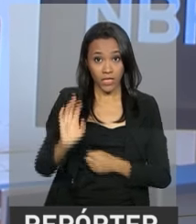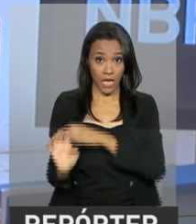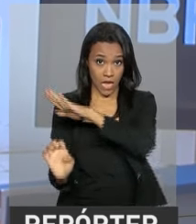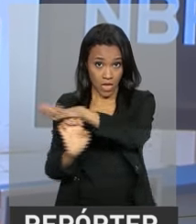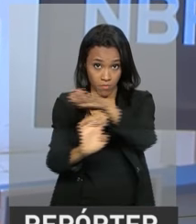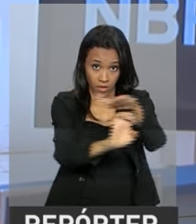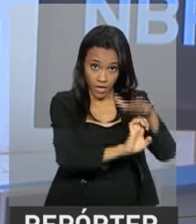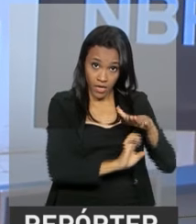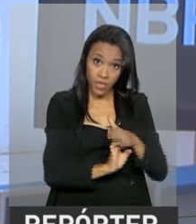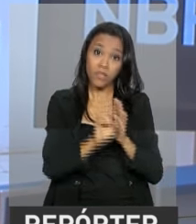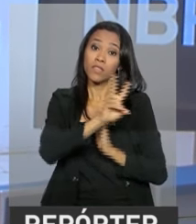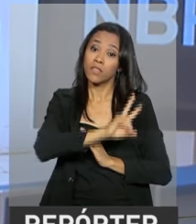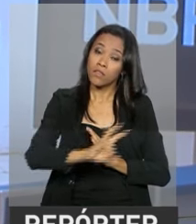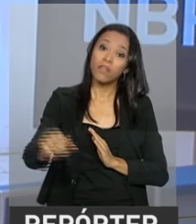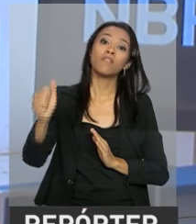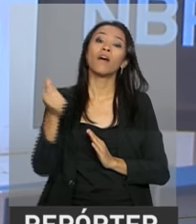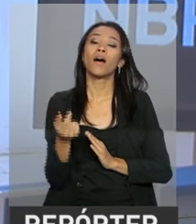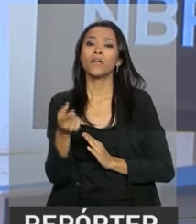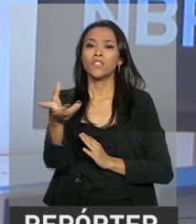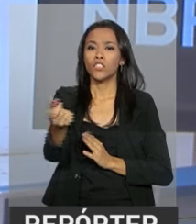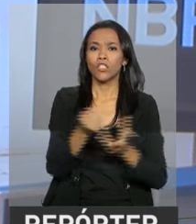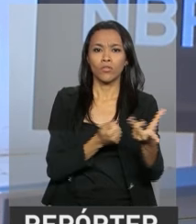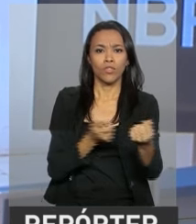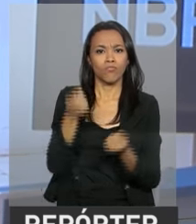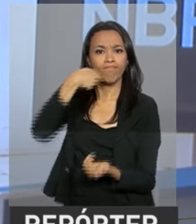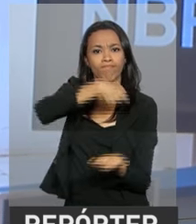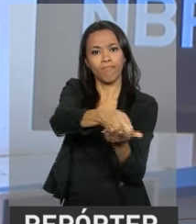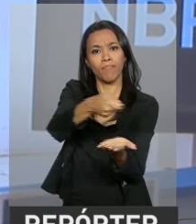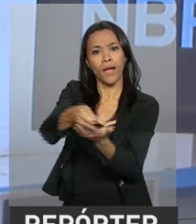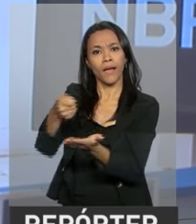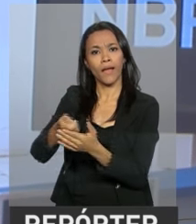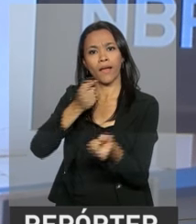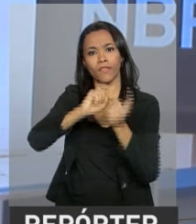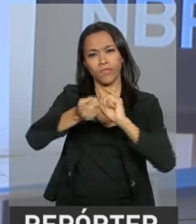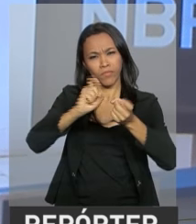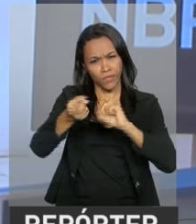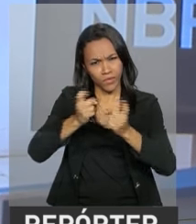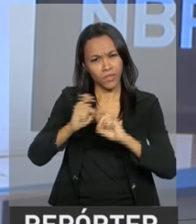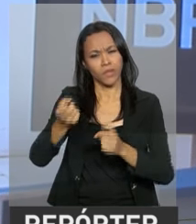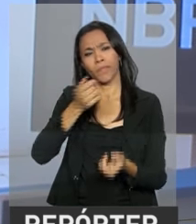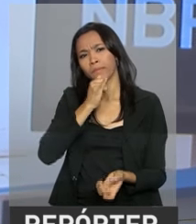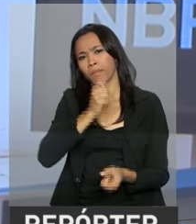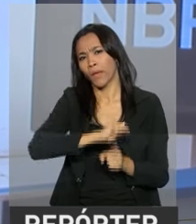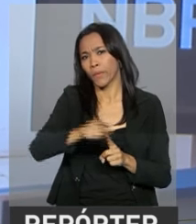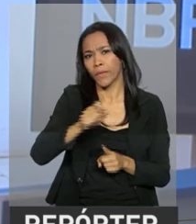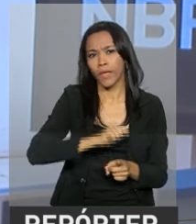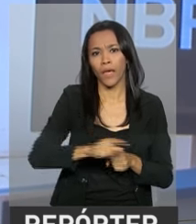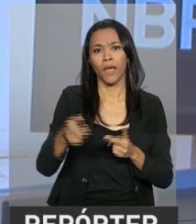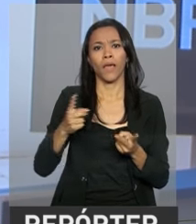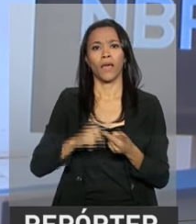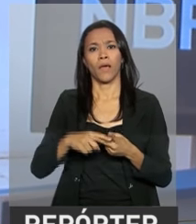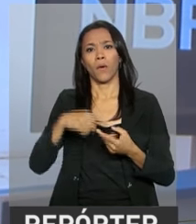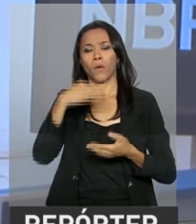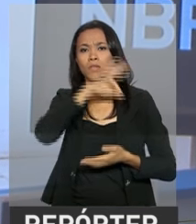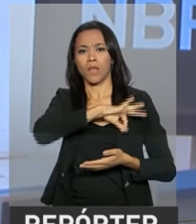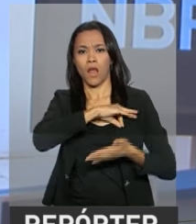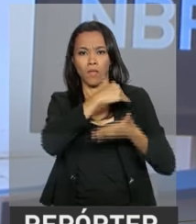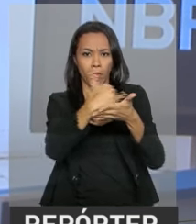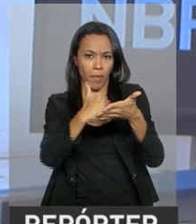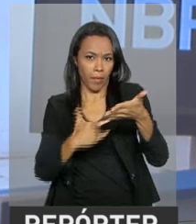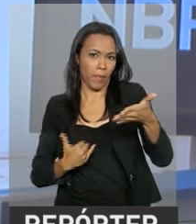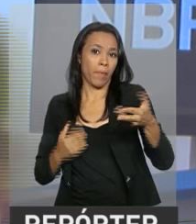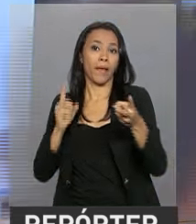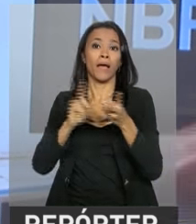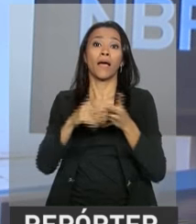poder tomar os recursos para pagar gastos Gerais e administrativos como aluguel folha de pagamento